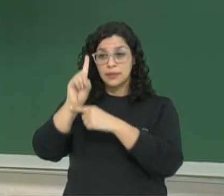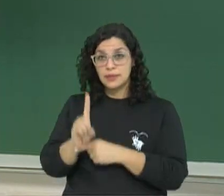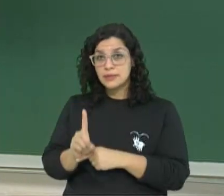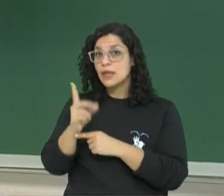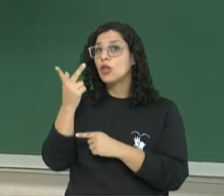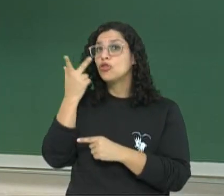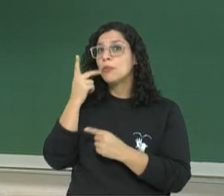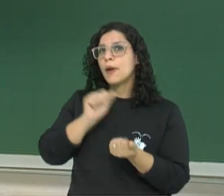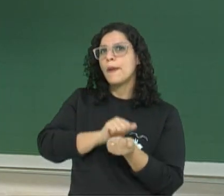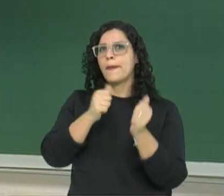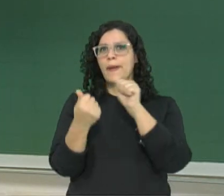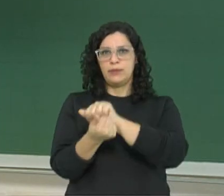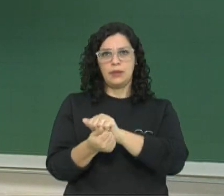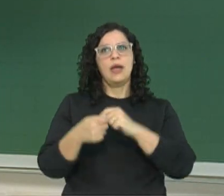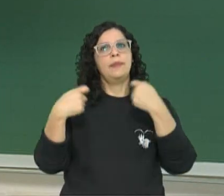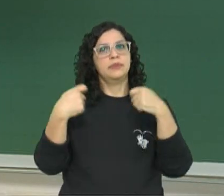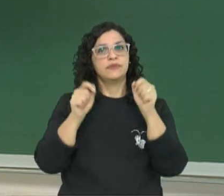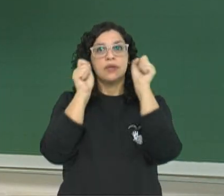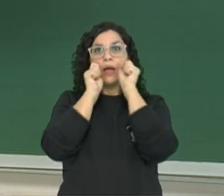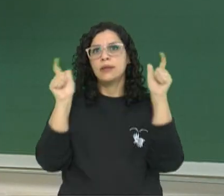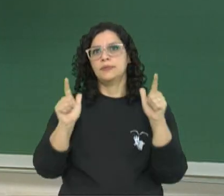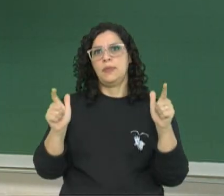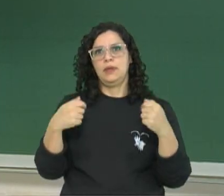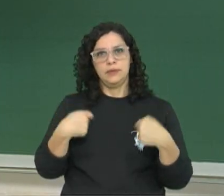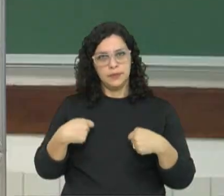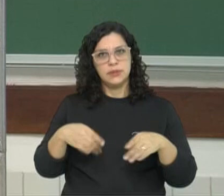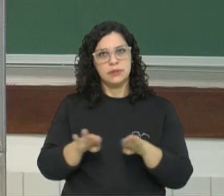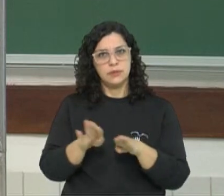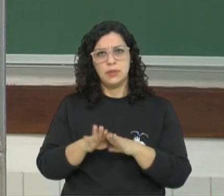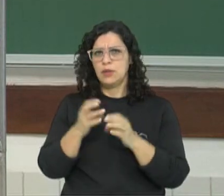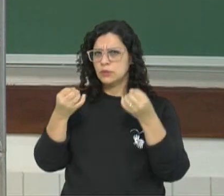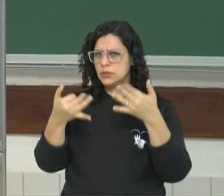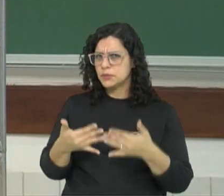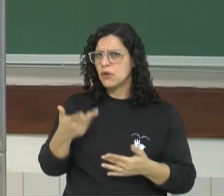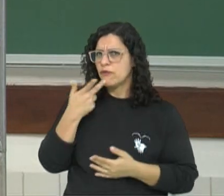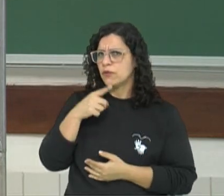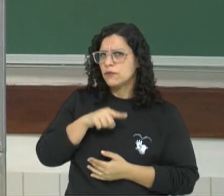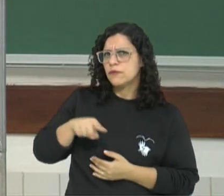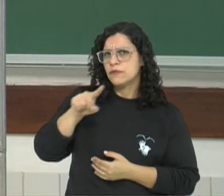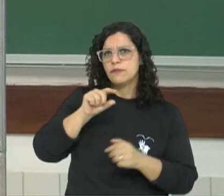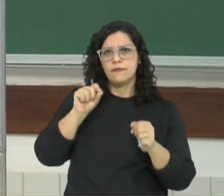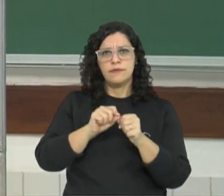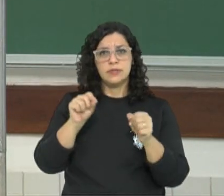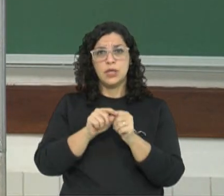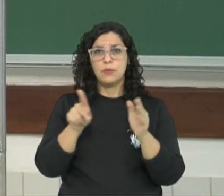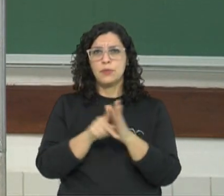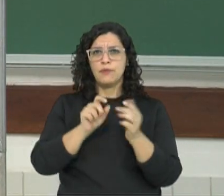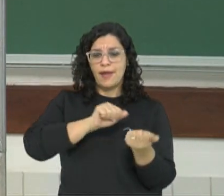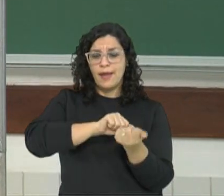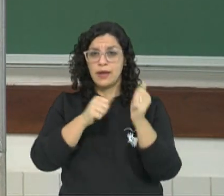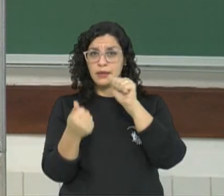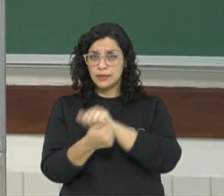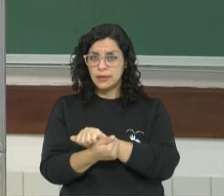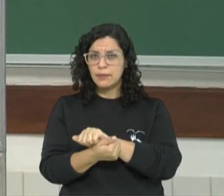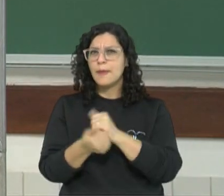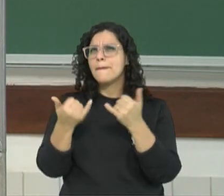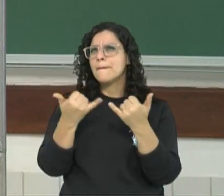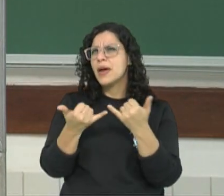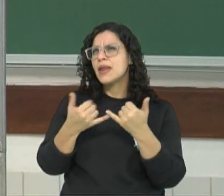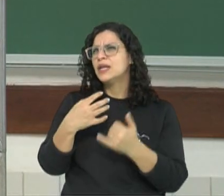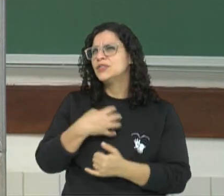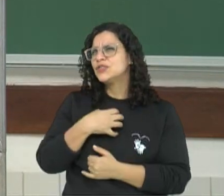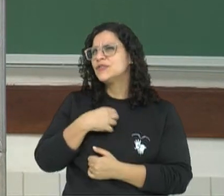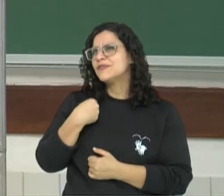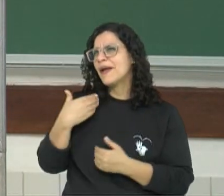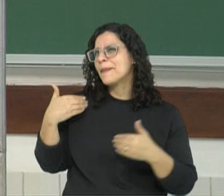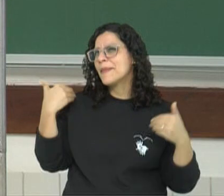ter conversão de unidades e você tem que ficar esperto, né? Eu digo que quando você fazer essa parte de conversão, é a mesma coisa que você